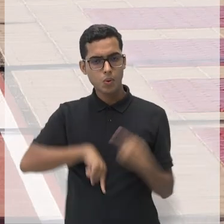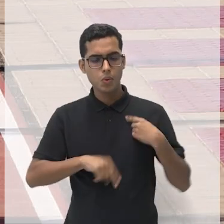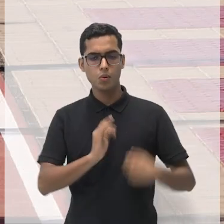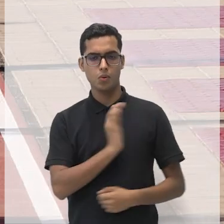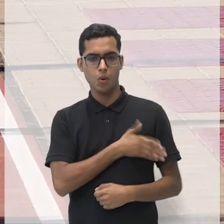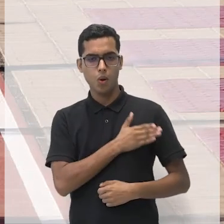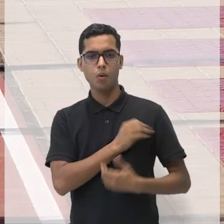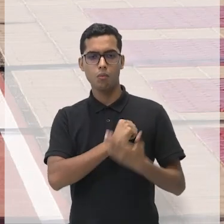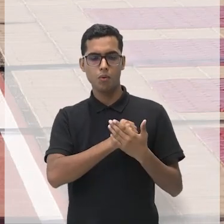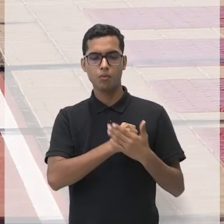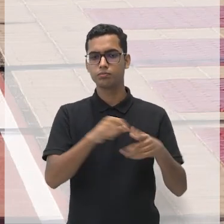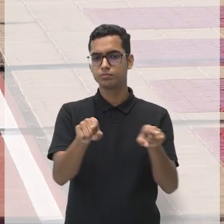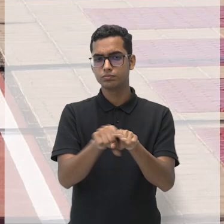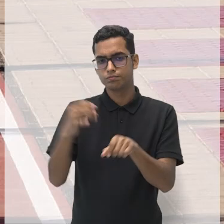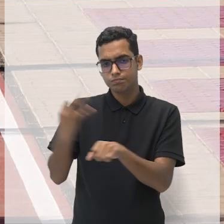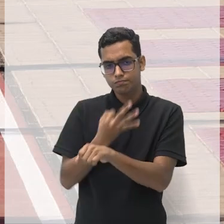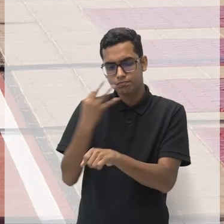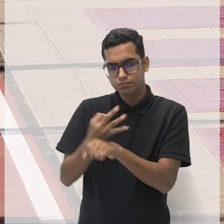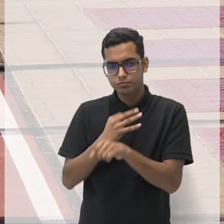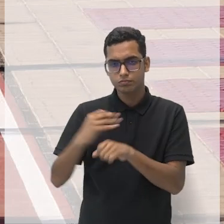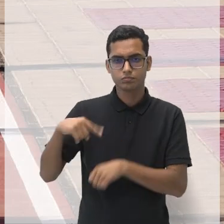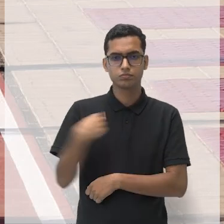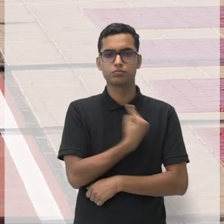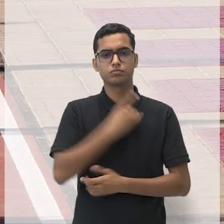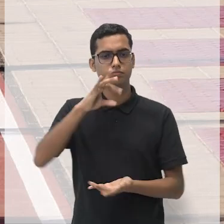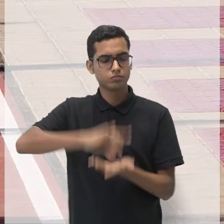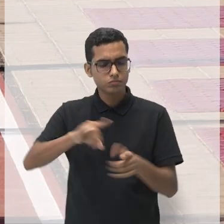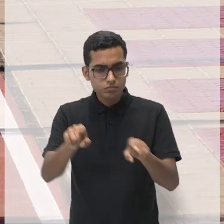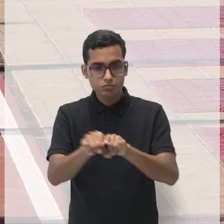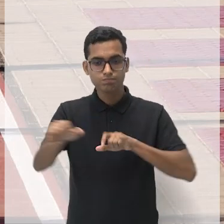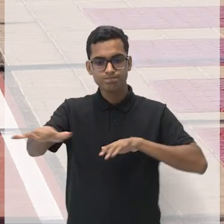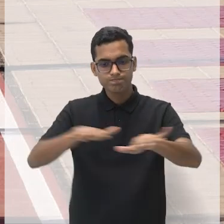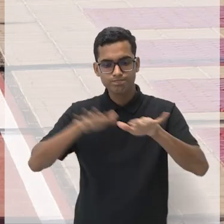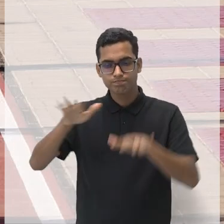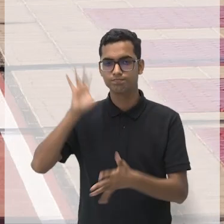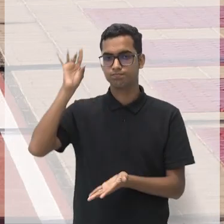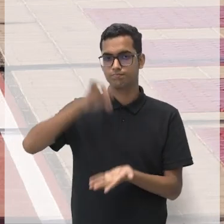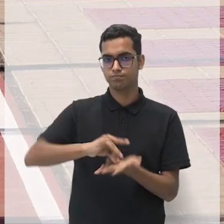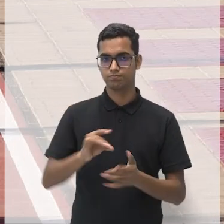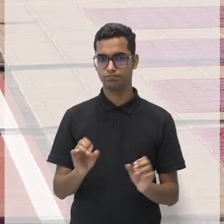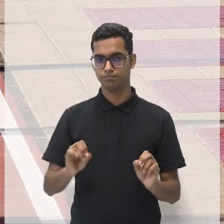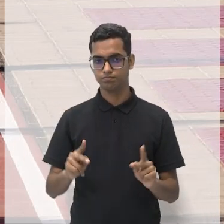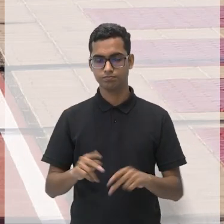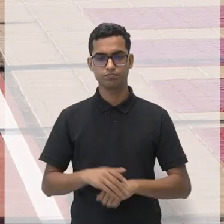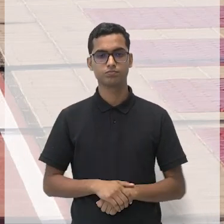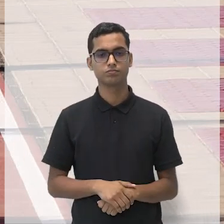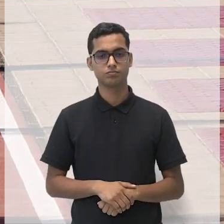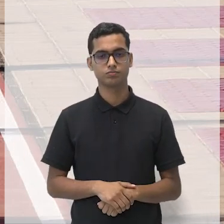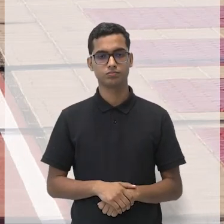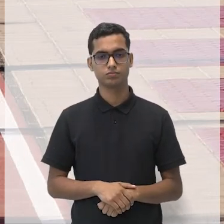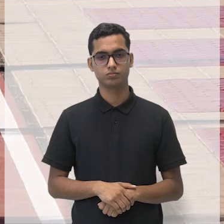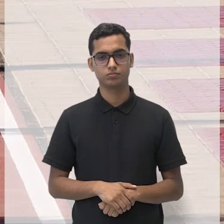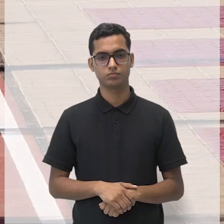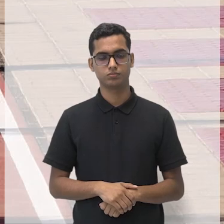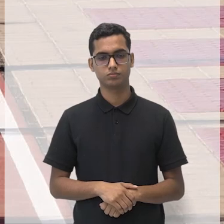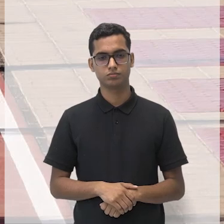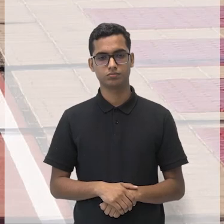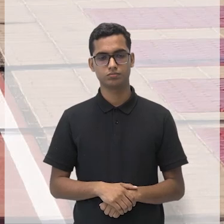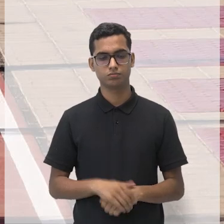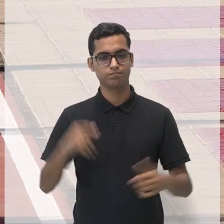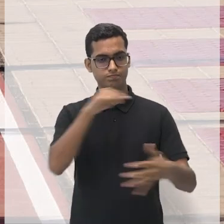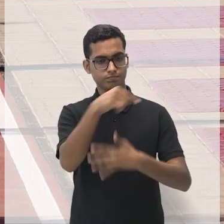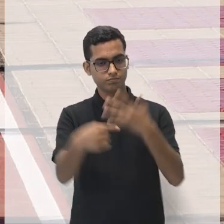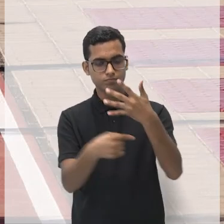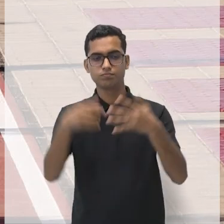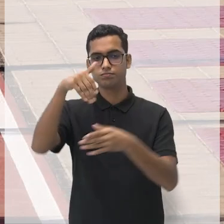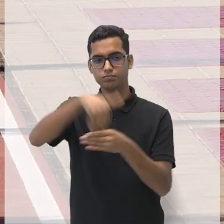a nossa resistência, ou seja, nós estamos nos movimentando. Bom, e falando um pouco sobre esses